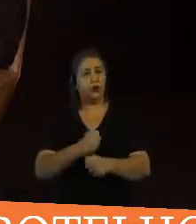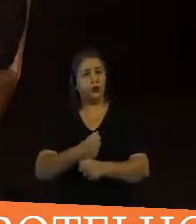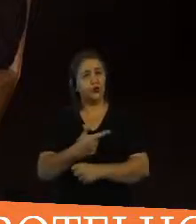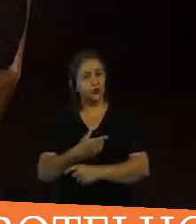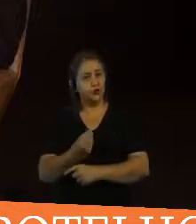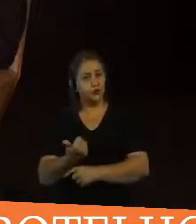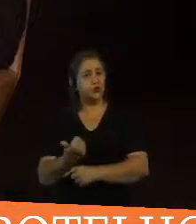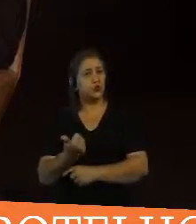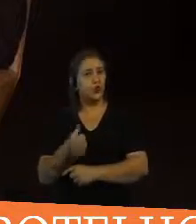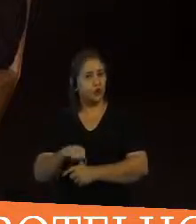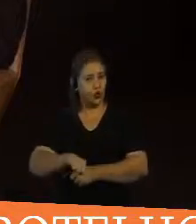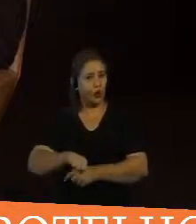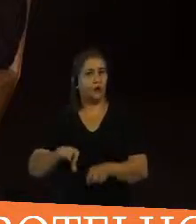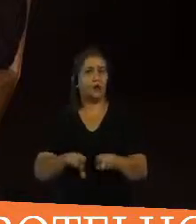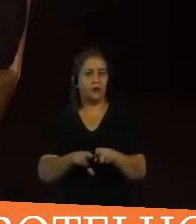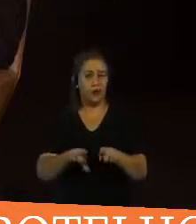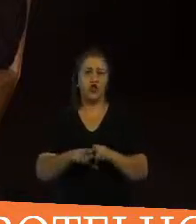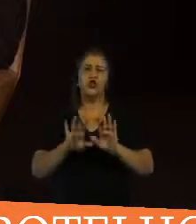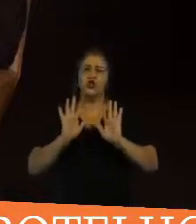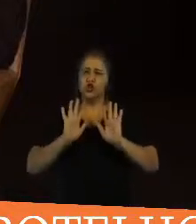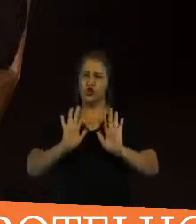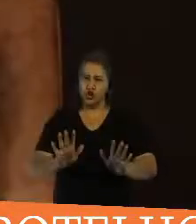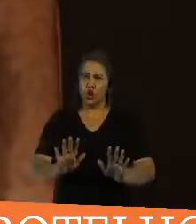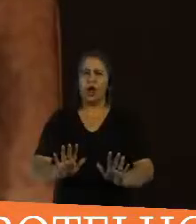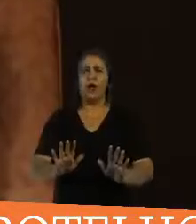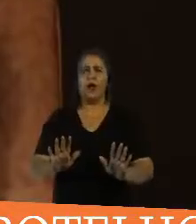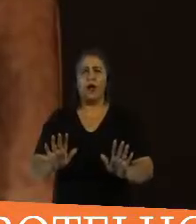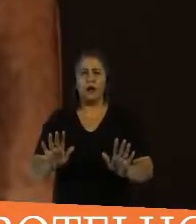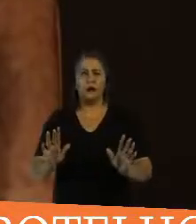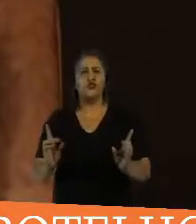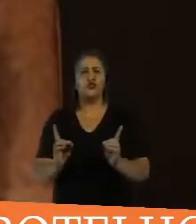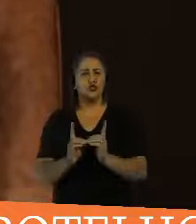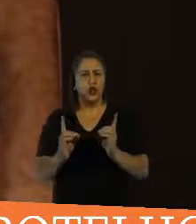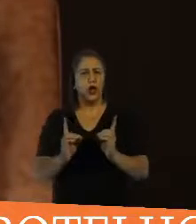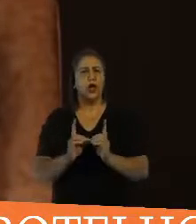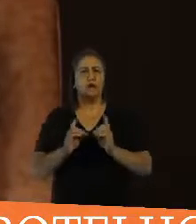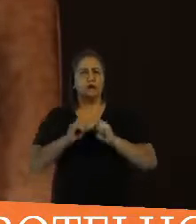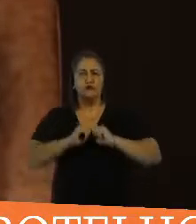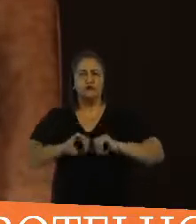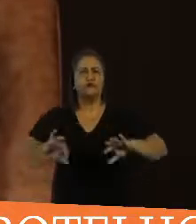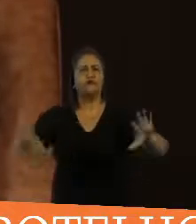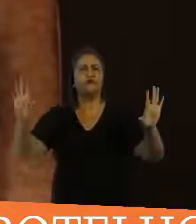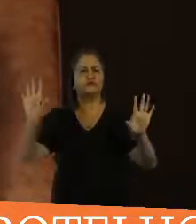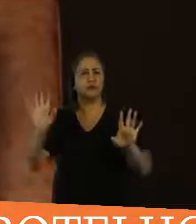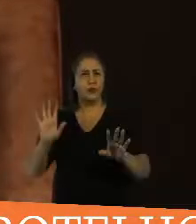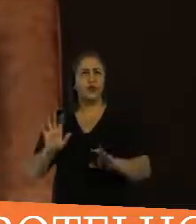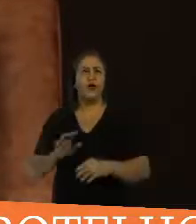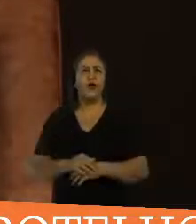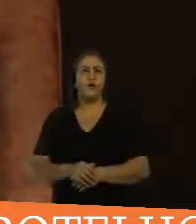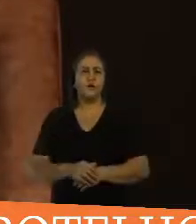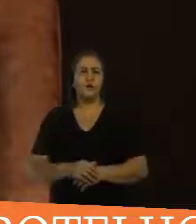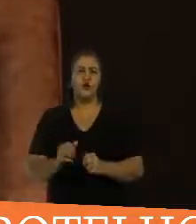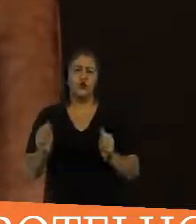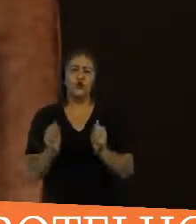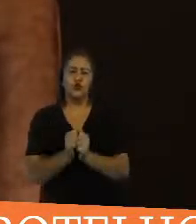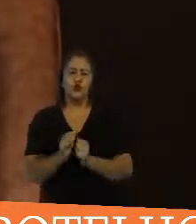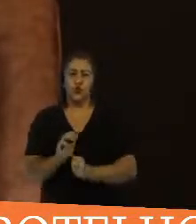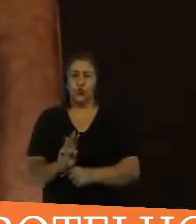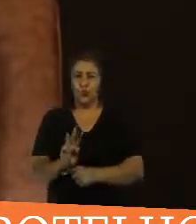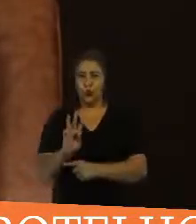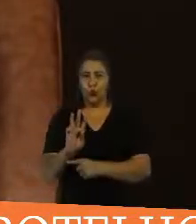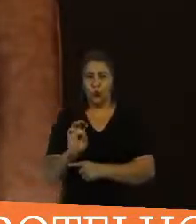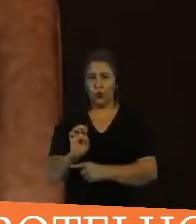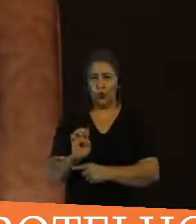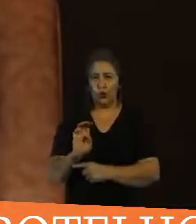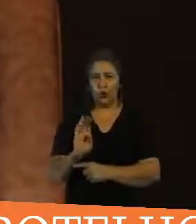2019, muitos recitais didáticos, né? Nós também participamos junto com a Webzine. A